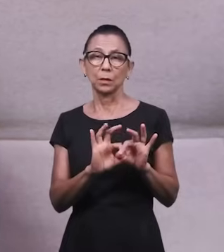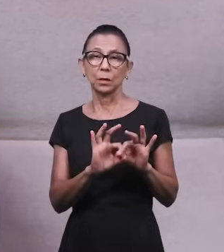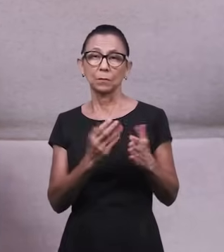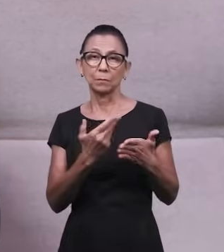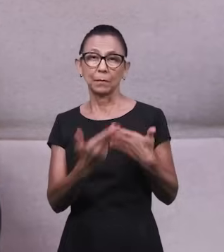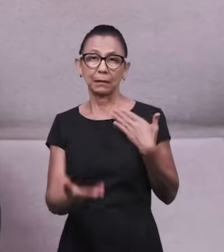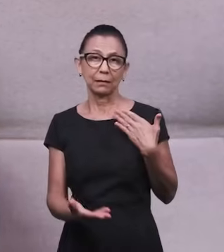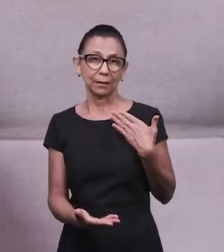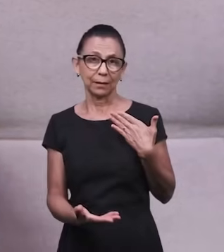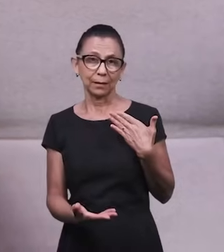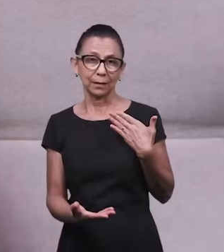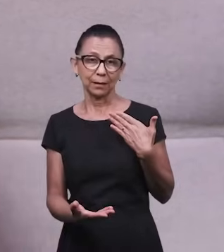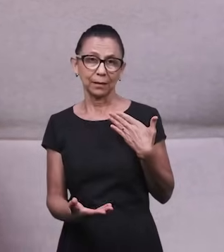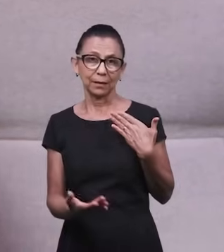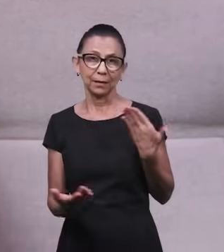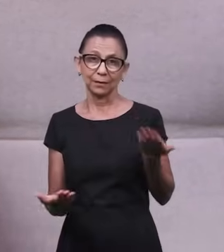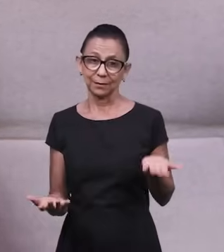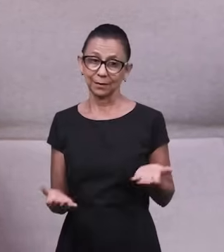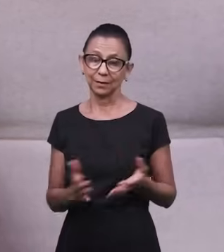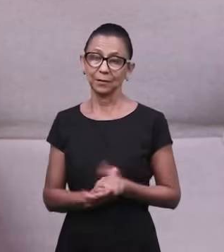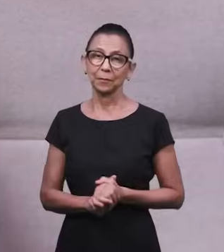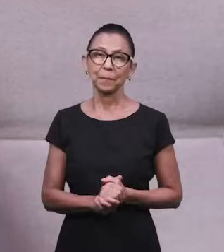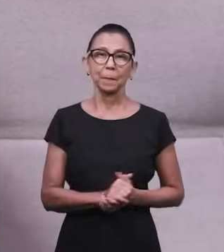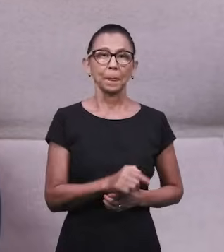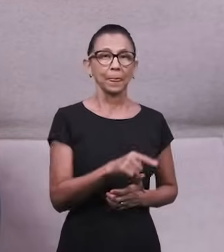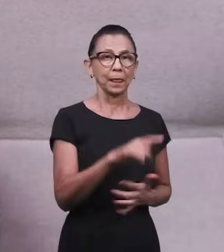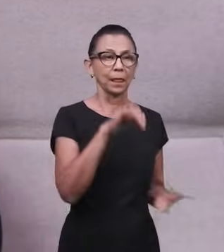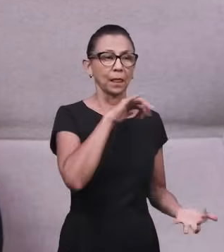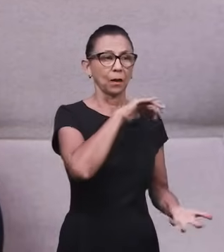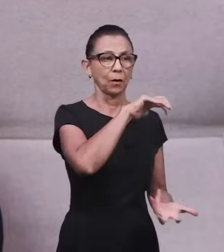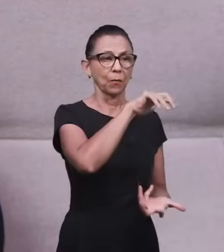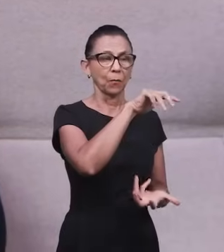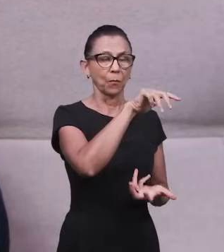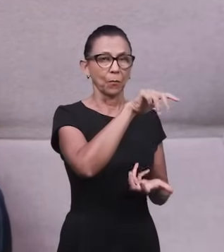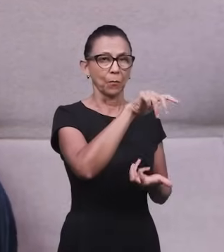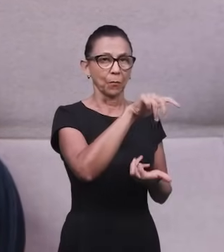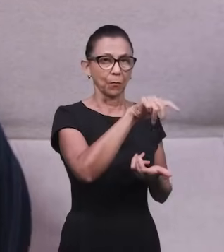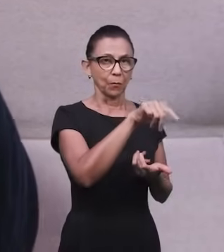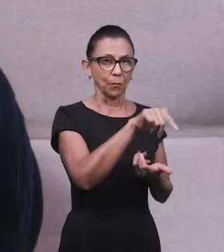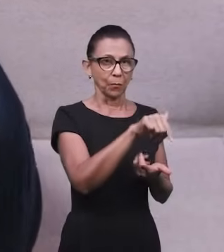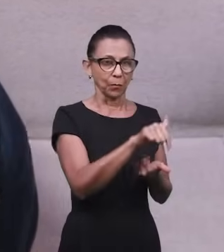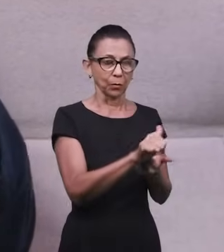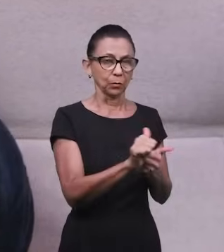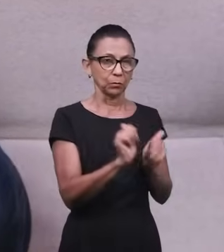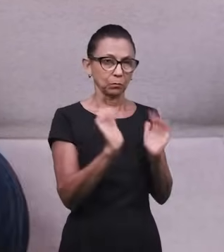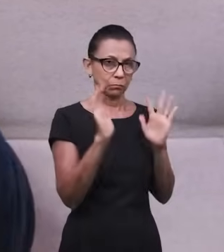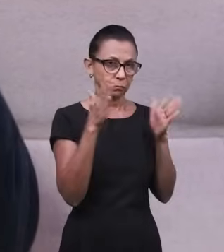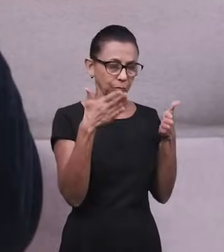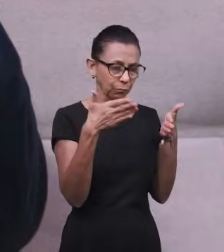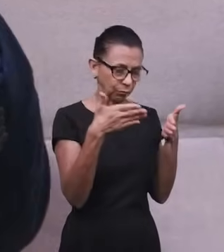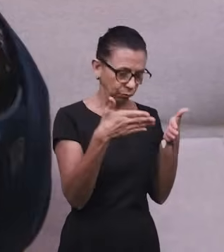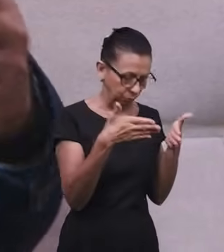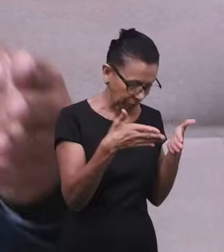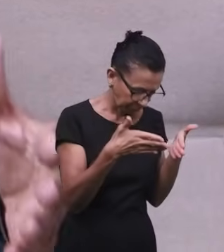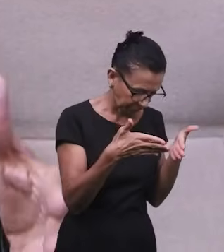mundo mergulhado em crises diversas que cada dia vão